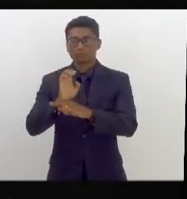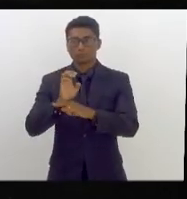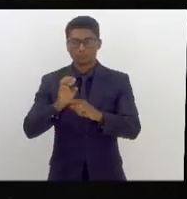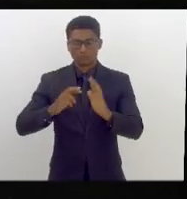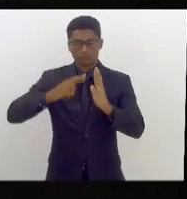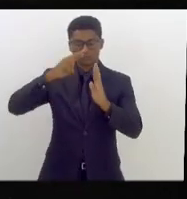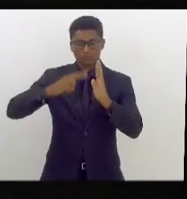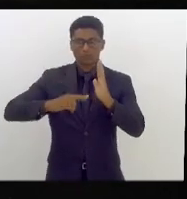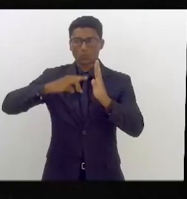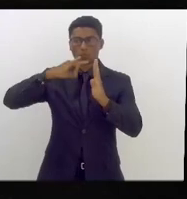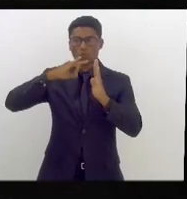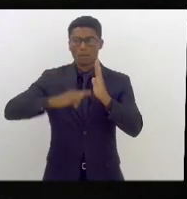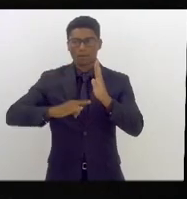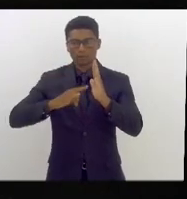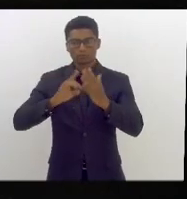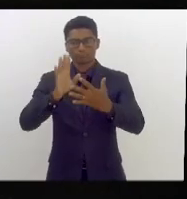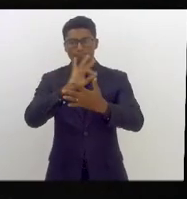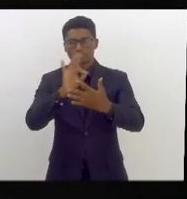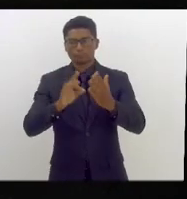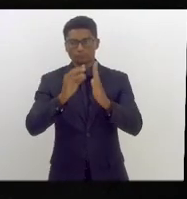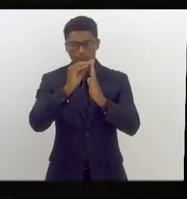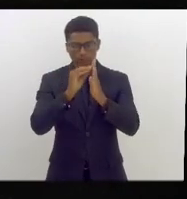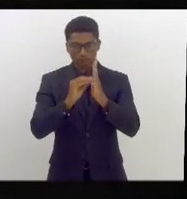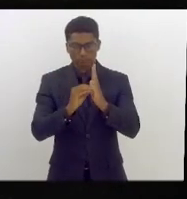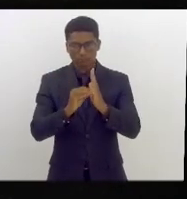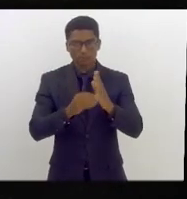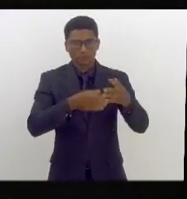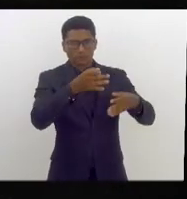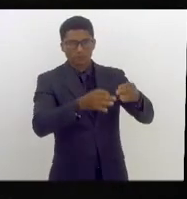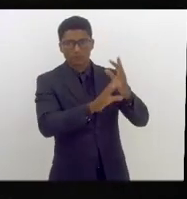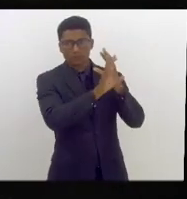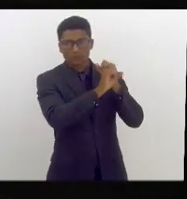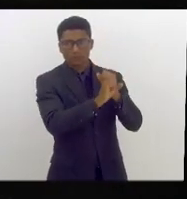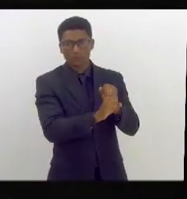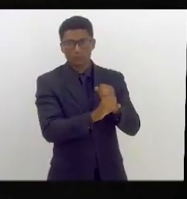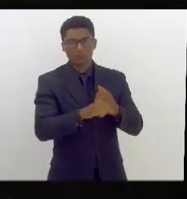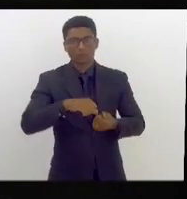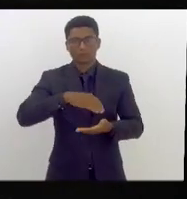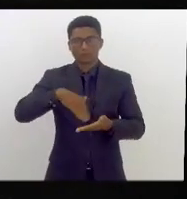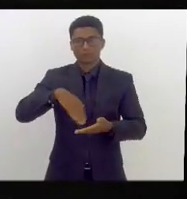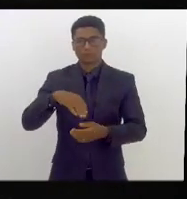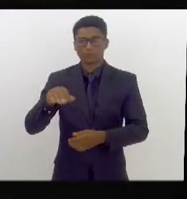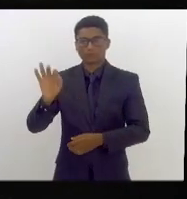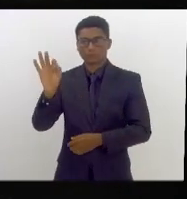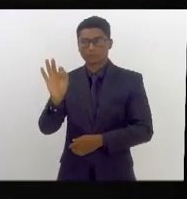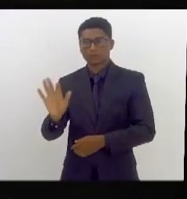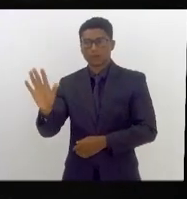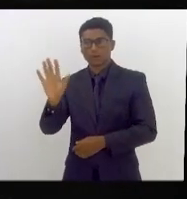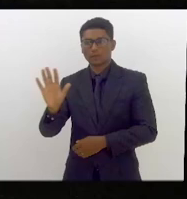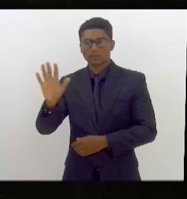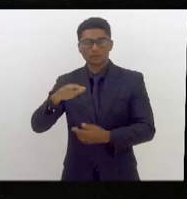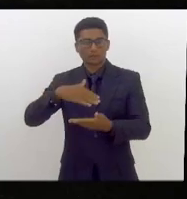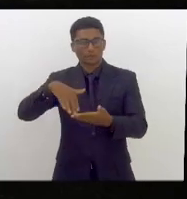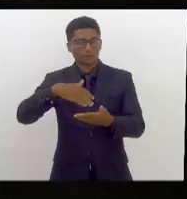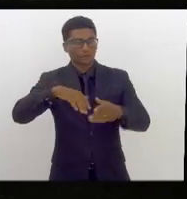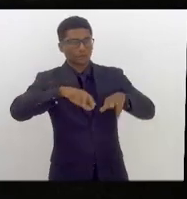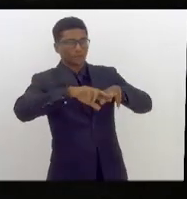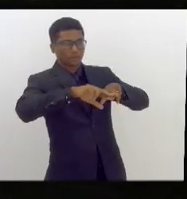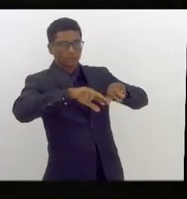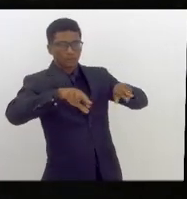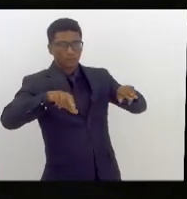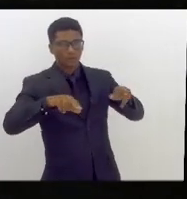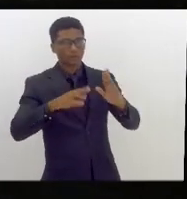robusto com a participação do Tribunal de Contas, da Secretaria de Fazenda, de demais secretarias, e